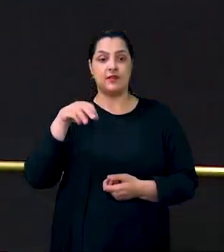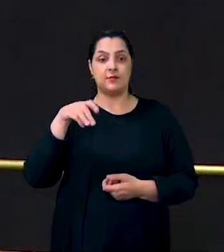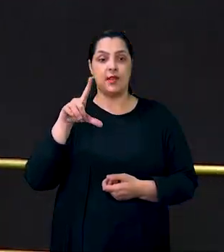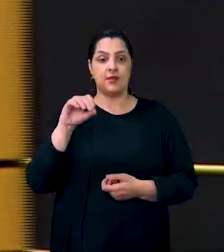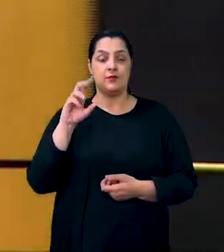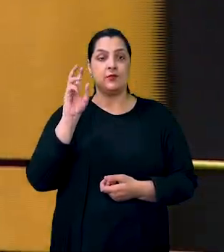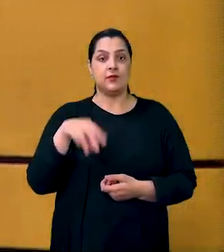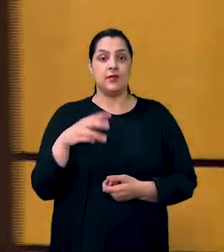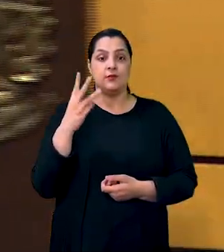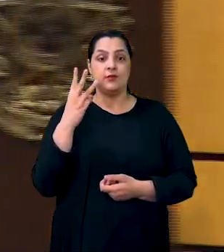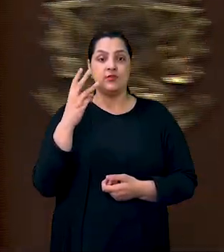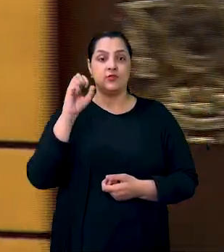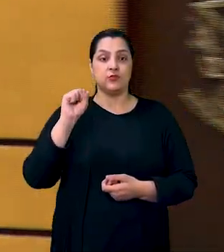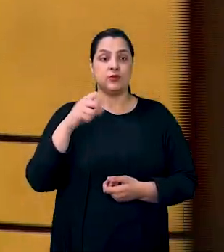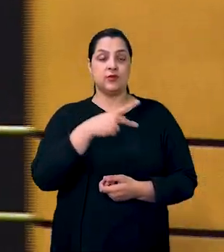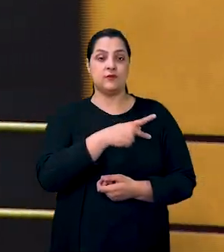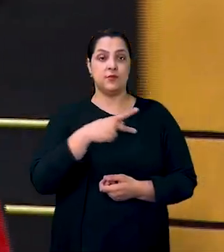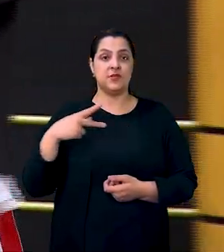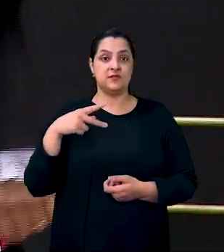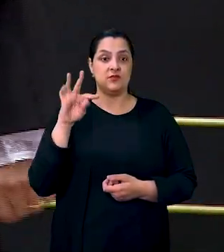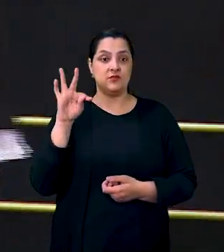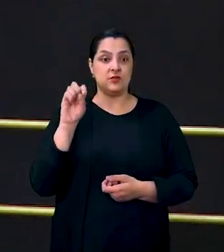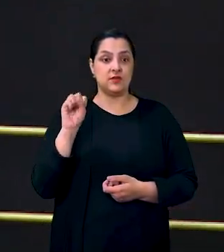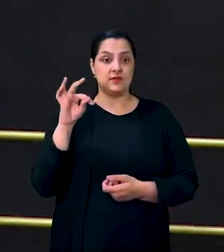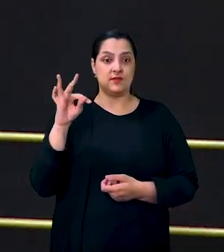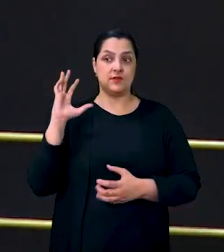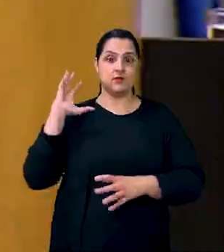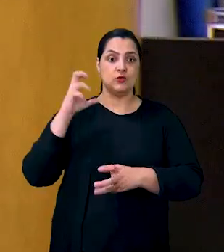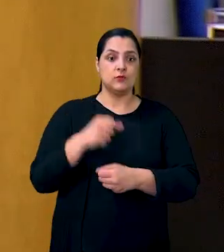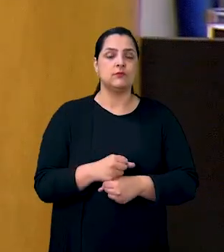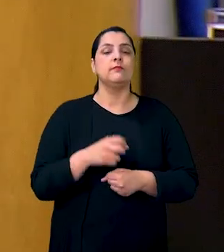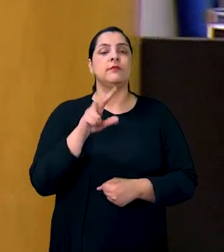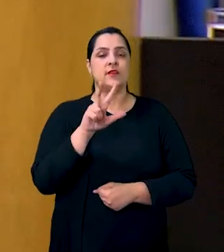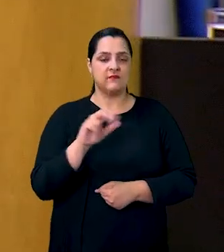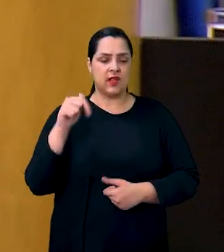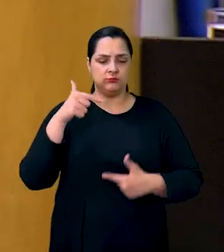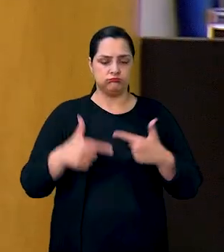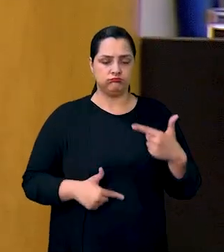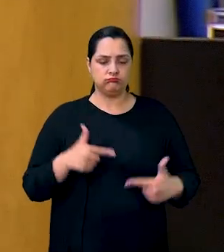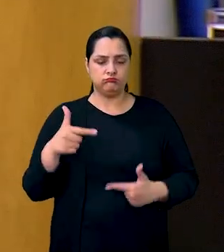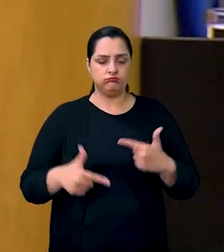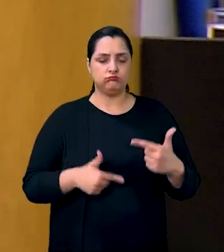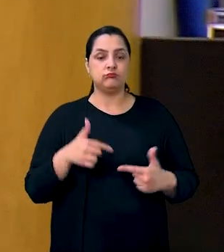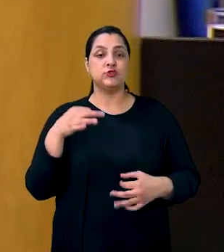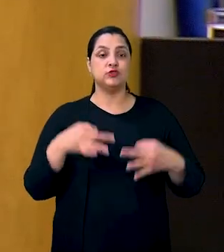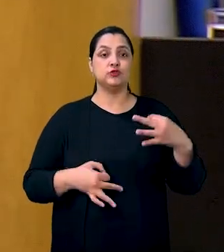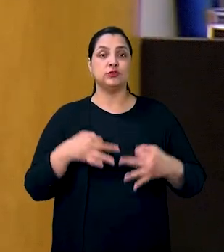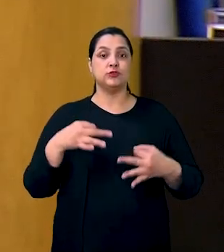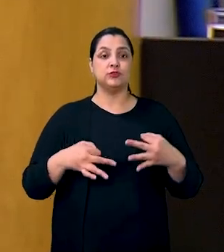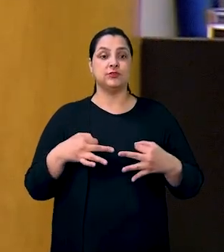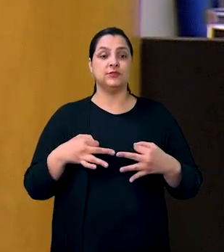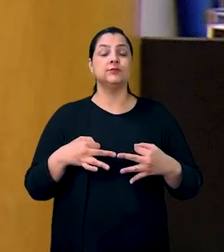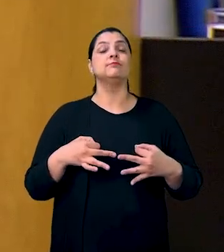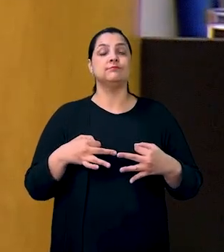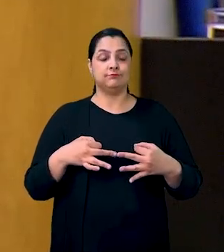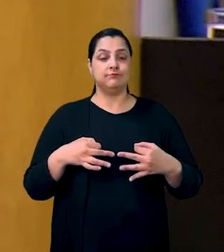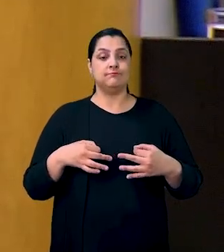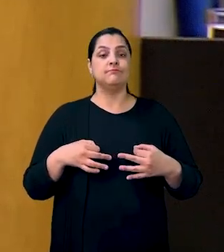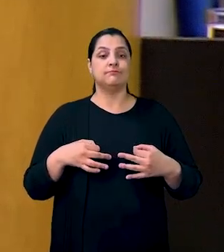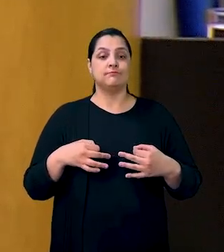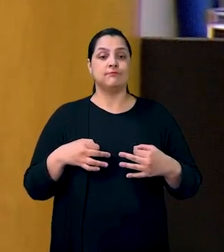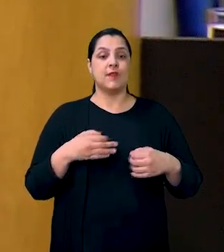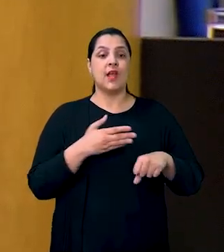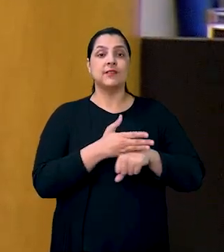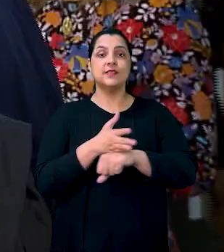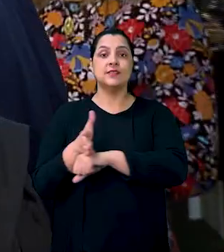Mello Filho é o 38º presidente do TST e afirmou que vai se dedicar a tornar a justiça ainda